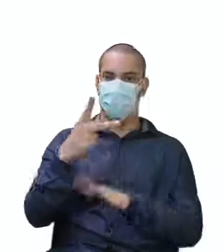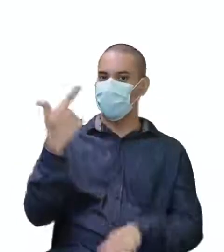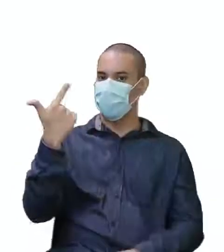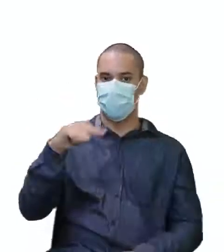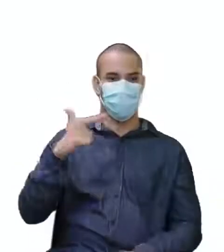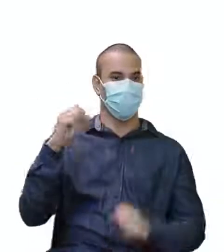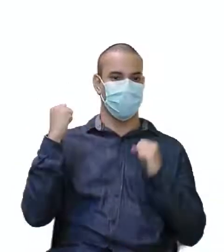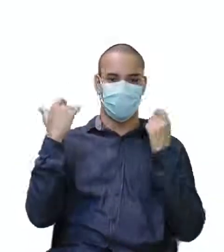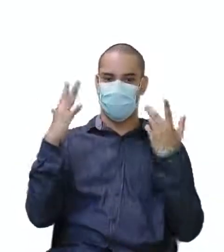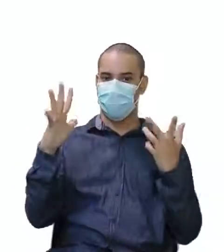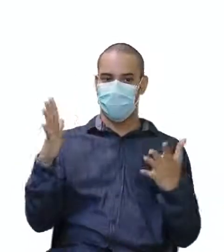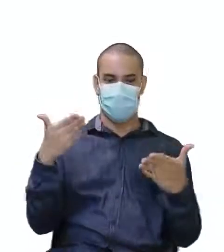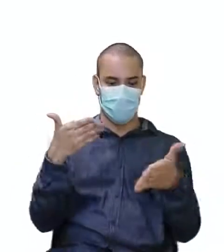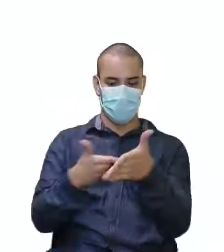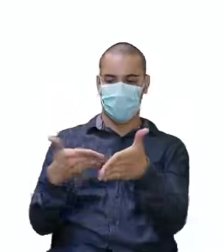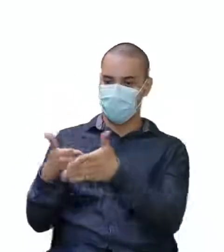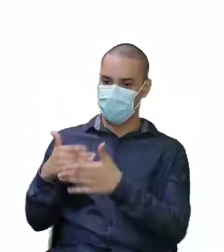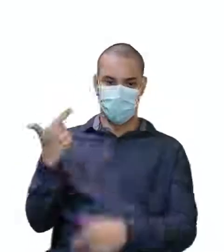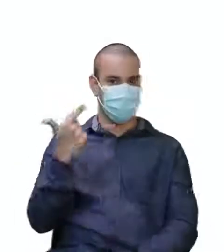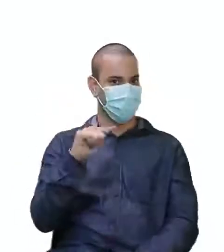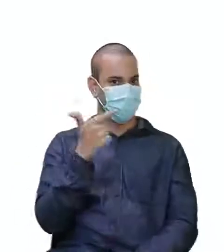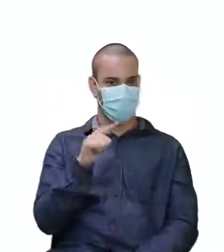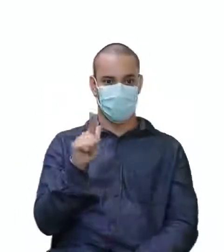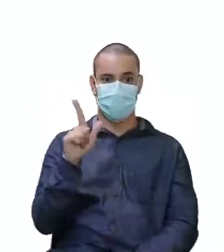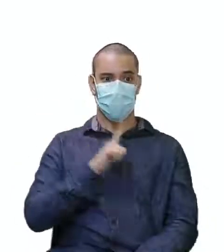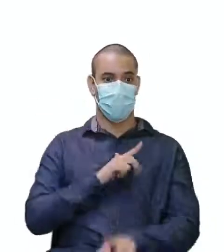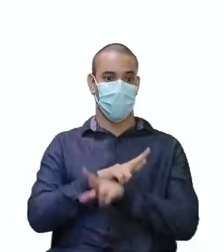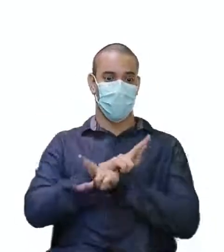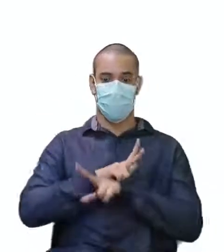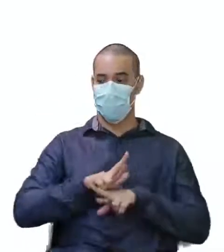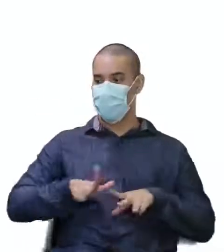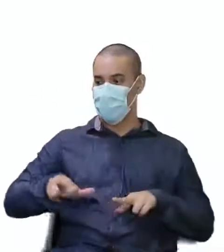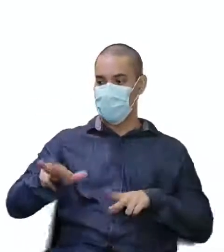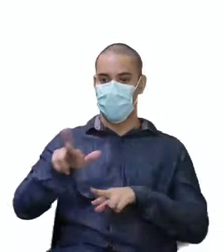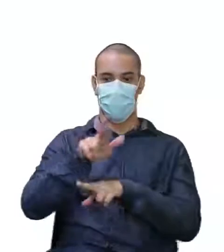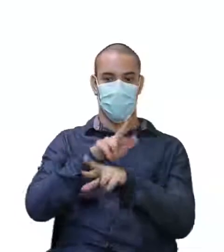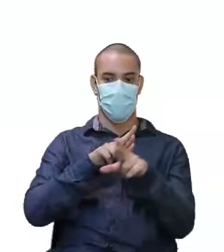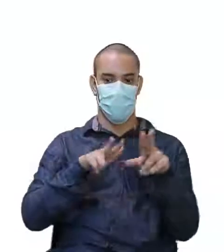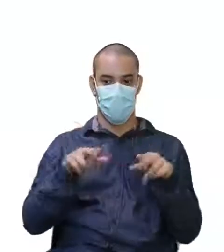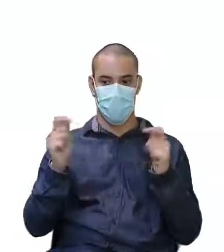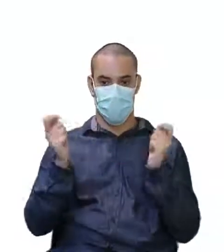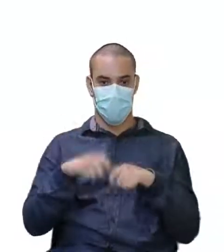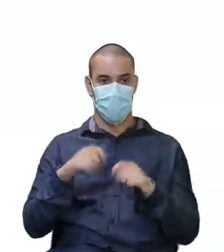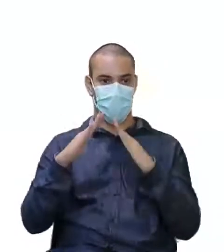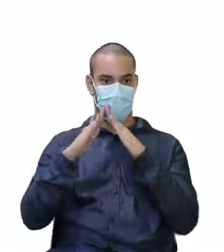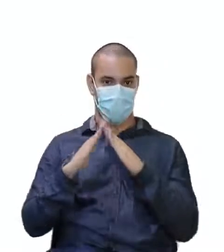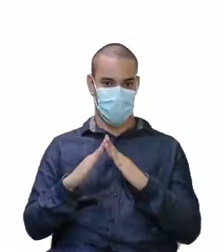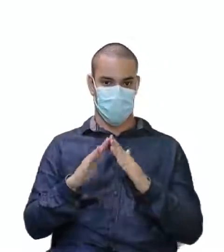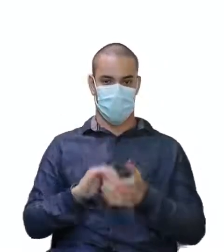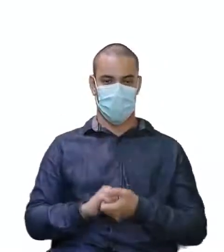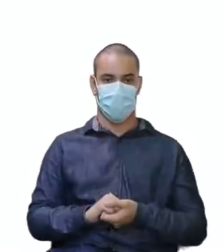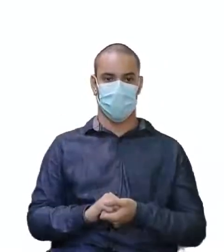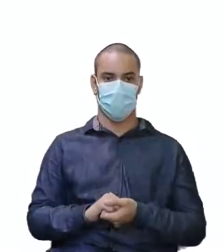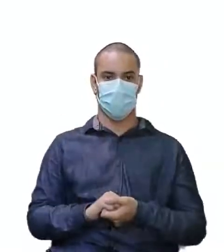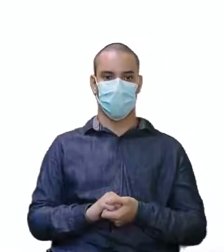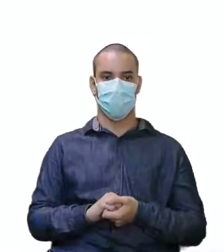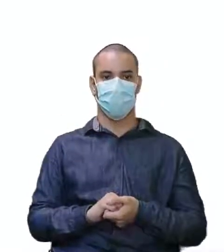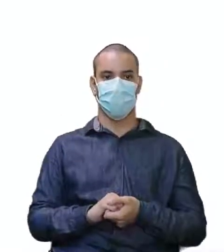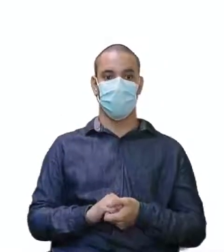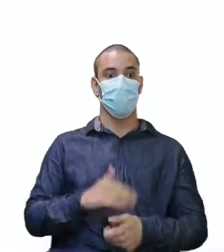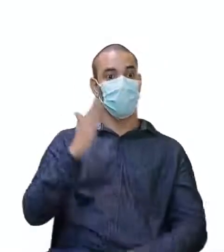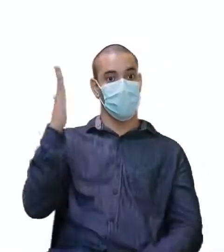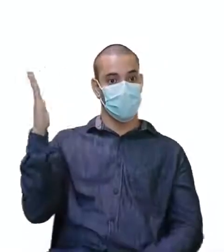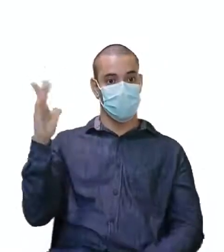na natureza, né? Vários são os ambientes habitáveis. Geralmente o